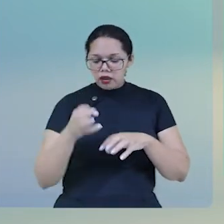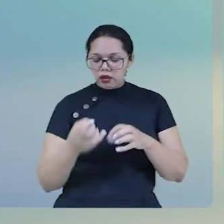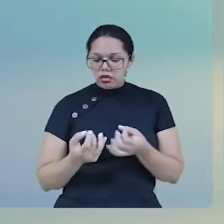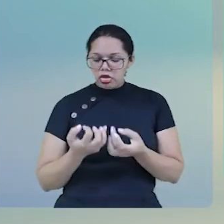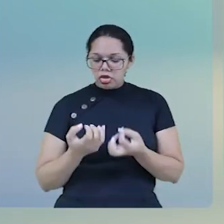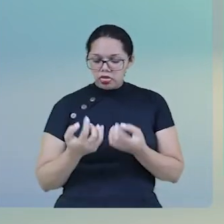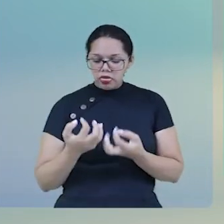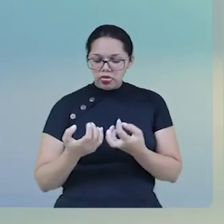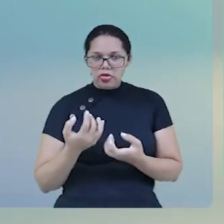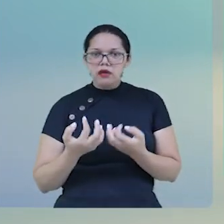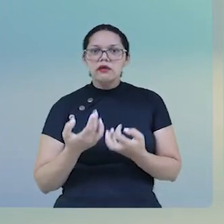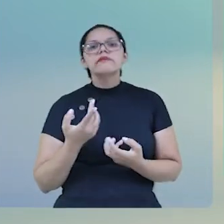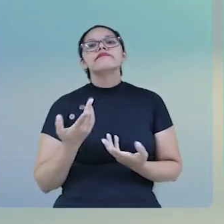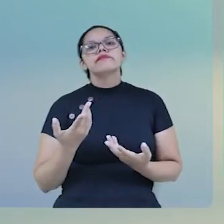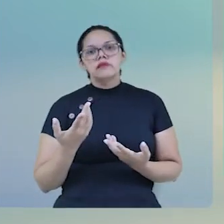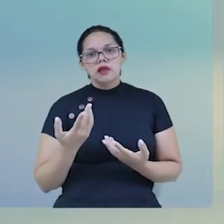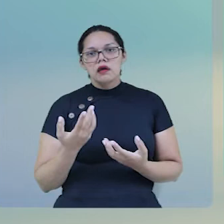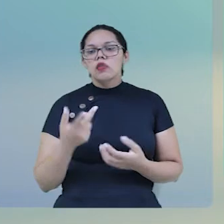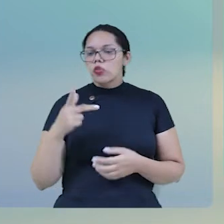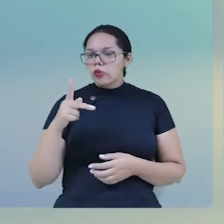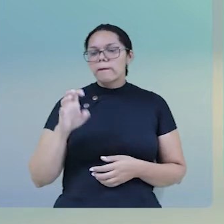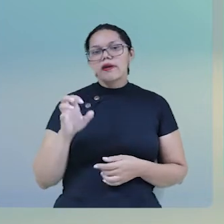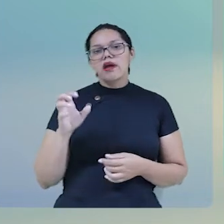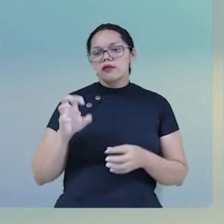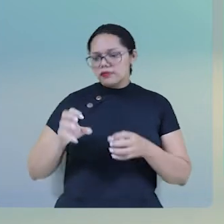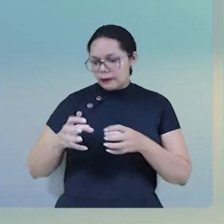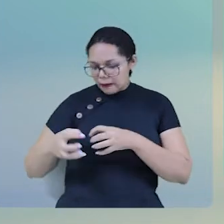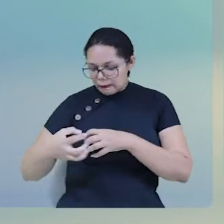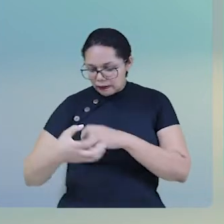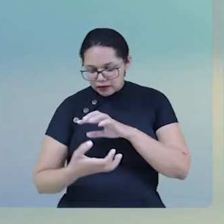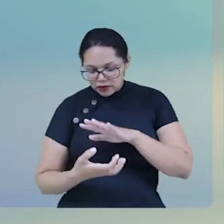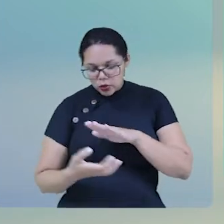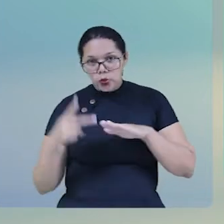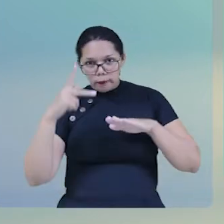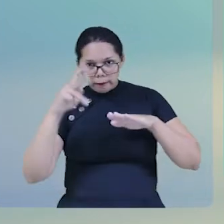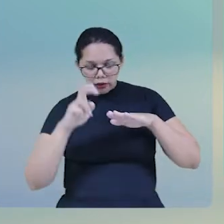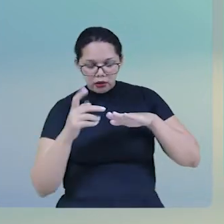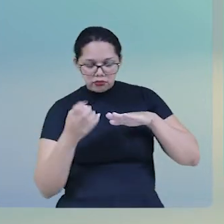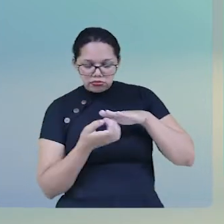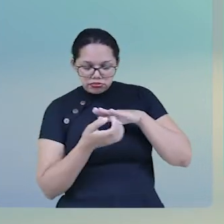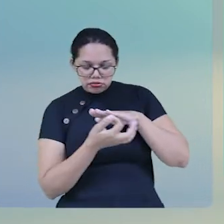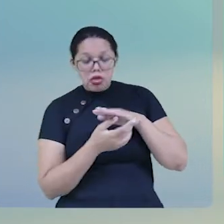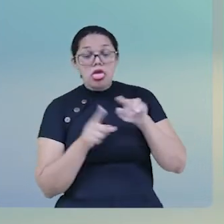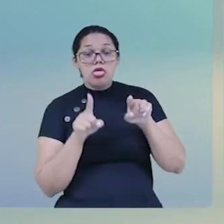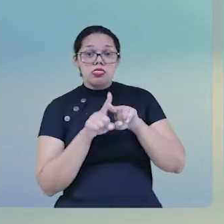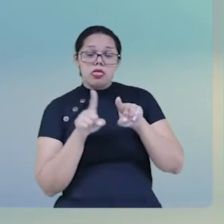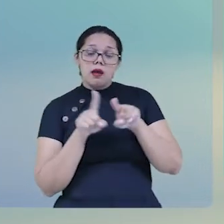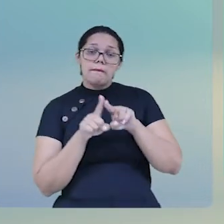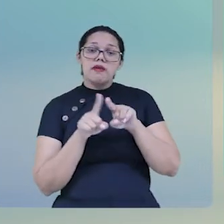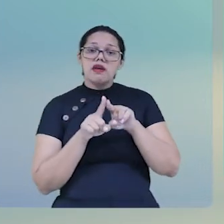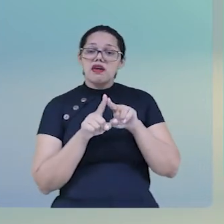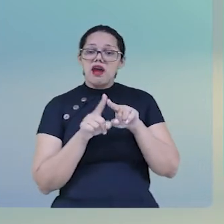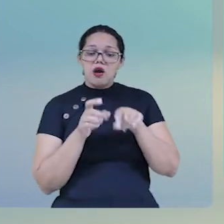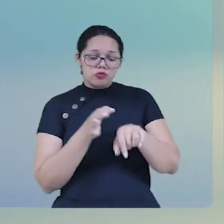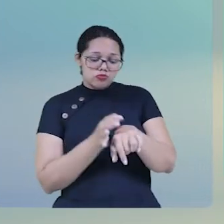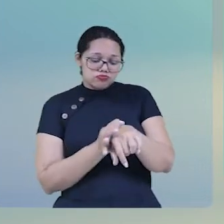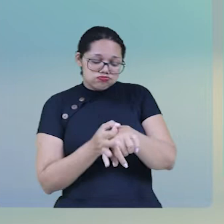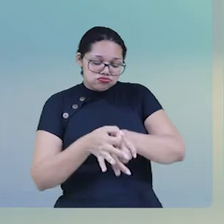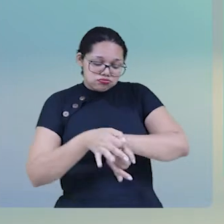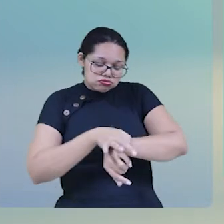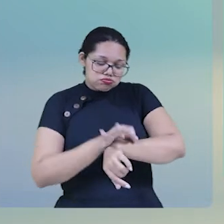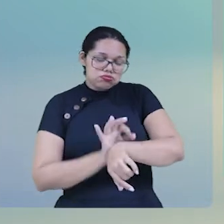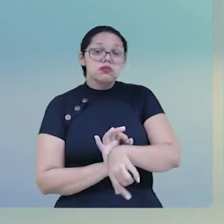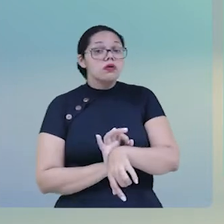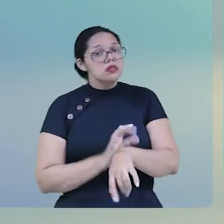pés, sabe quando você começa a sentir muito aqueles formigamentos nos pés? E alguns furúnculos. Então,